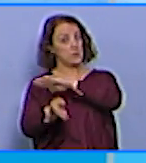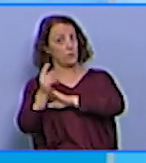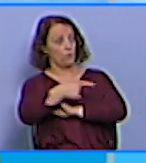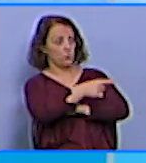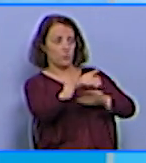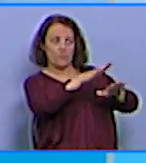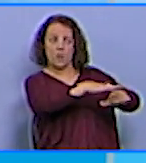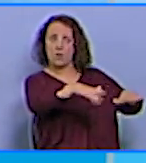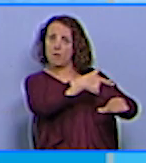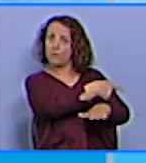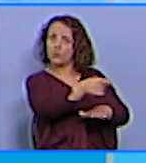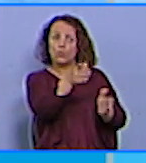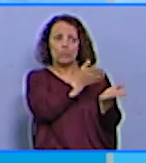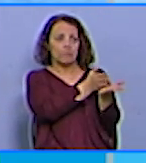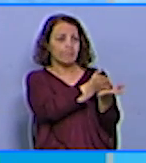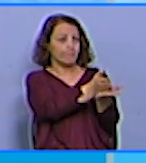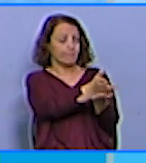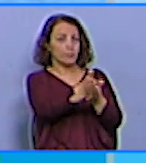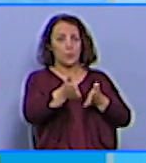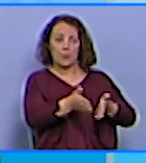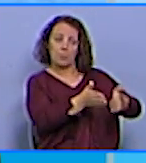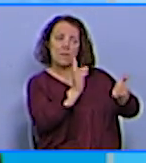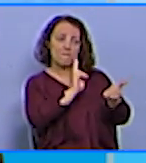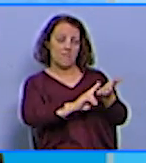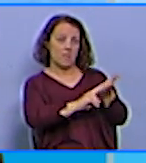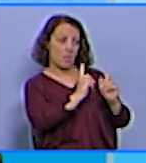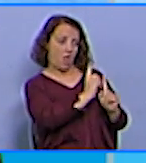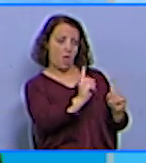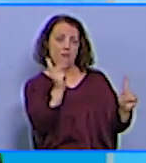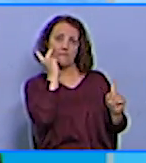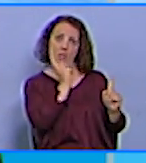cá e permaneceis neste caminho, nesta verdade e nesta vida.